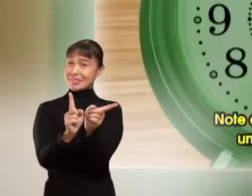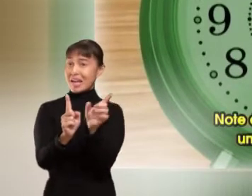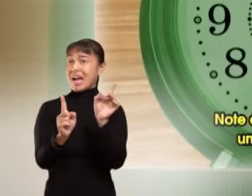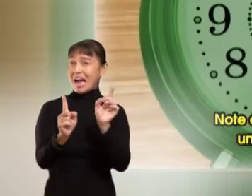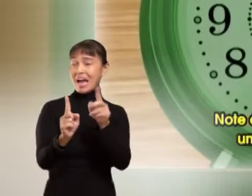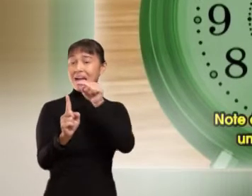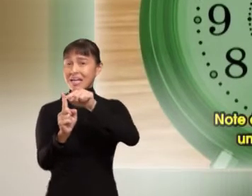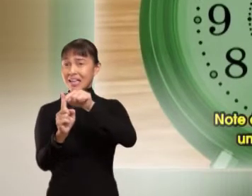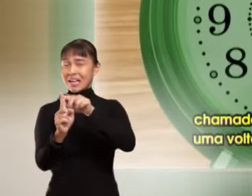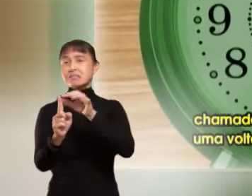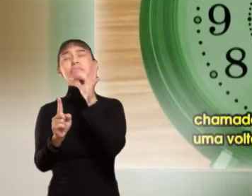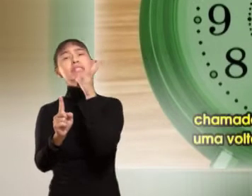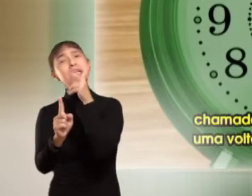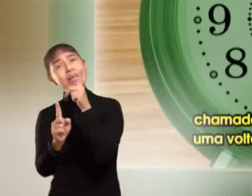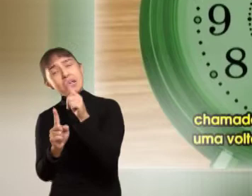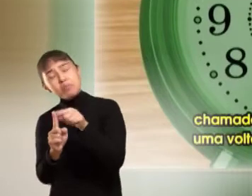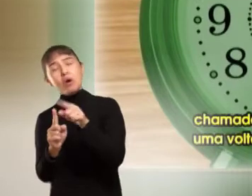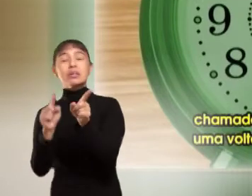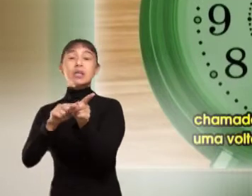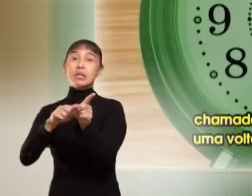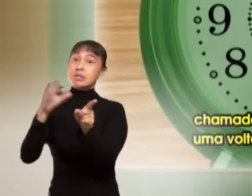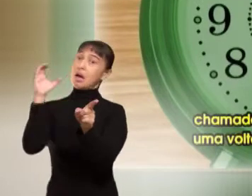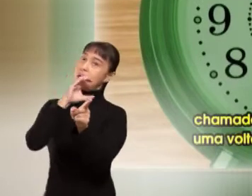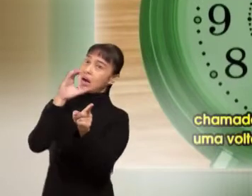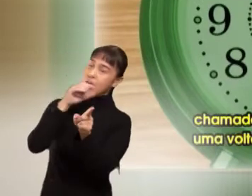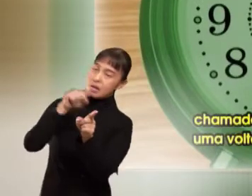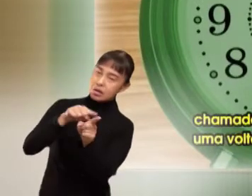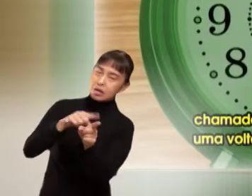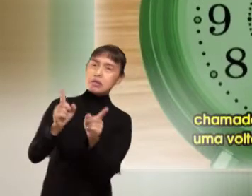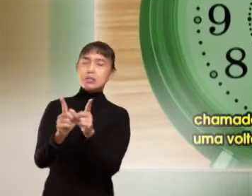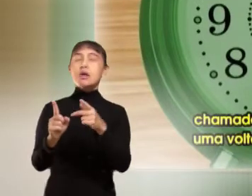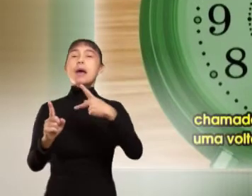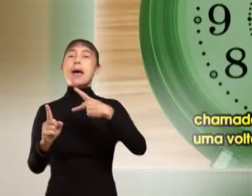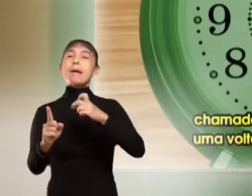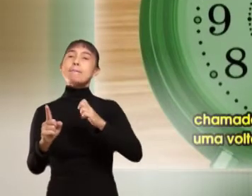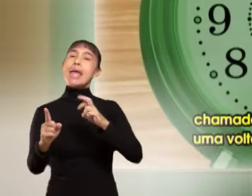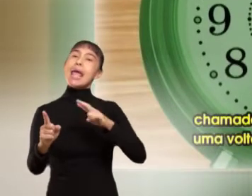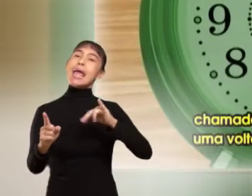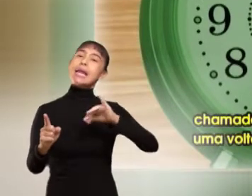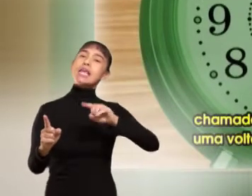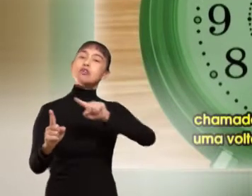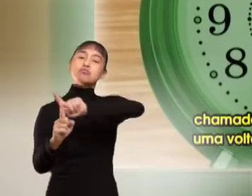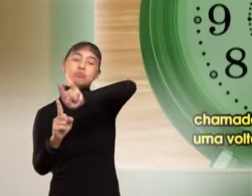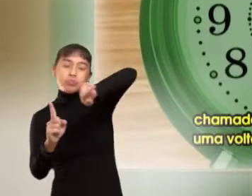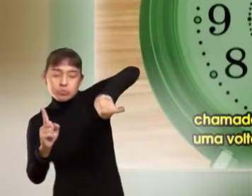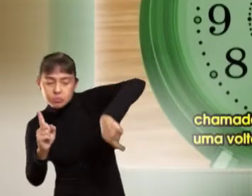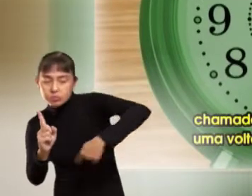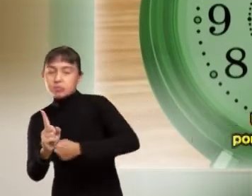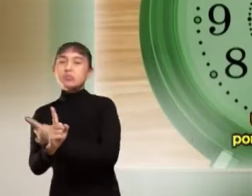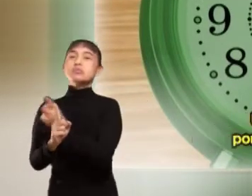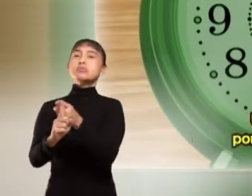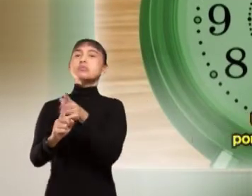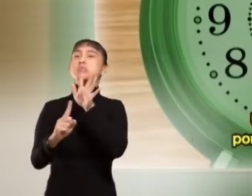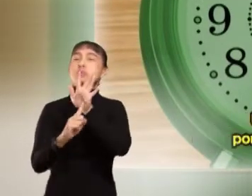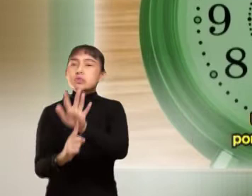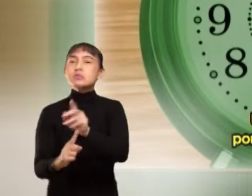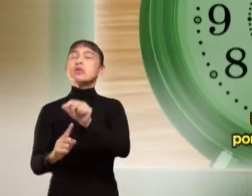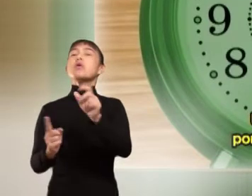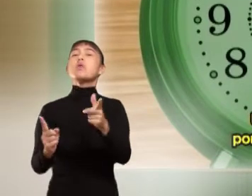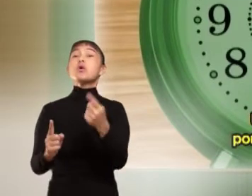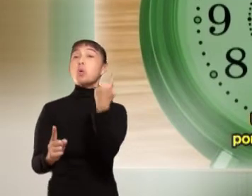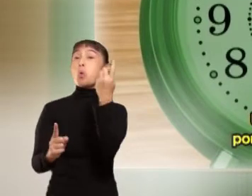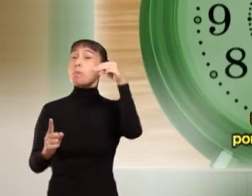leva um tempo específico, chamado período, para completar uma volta no mostrador do relógio.